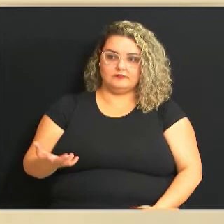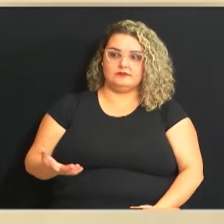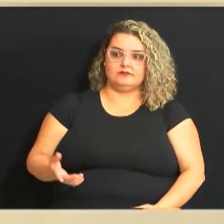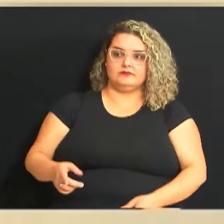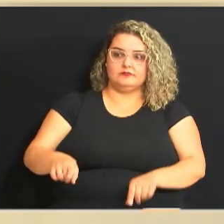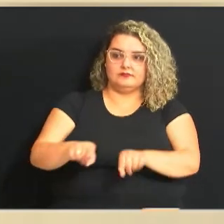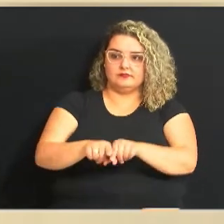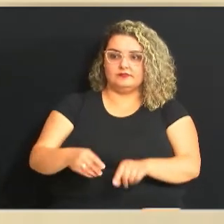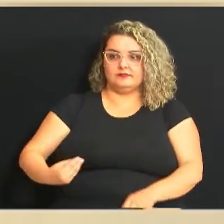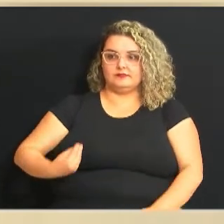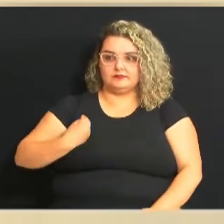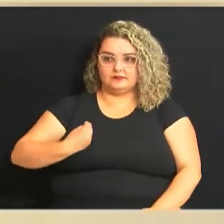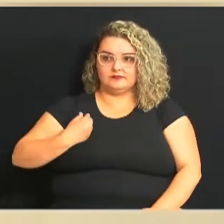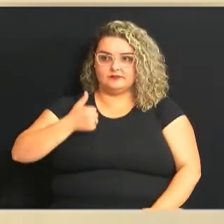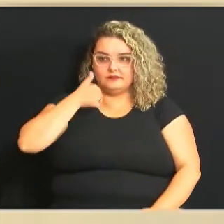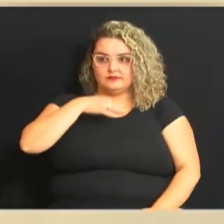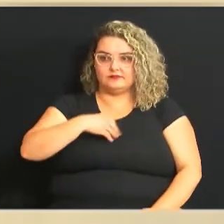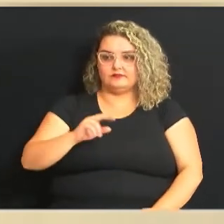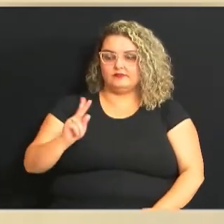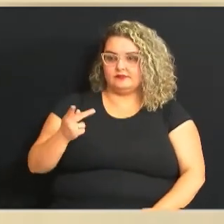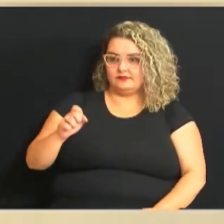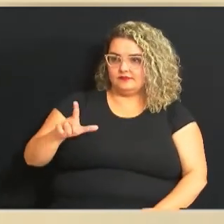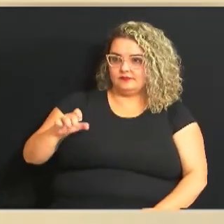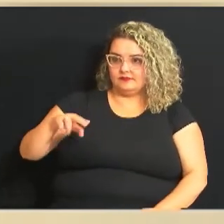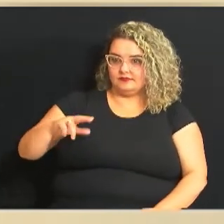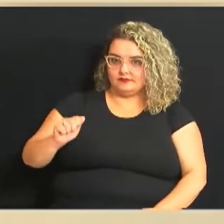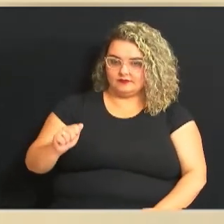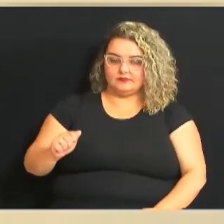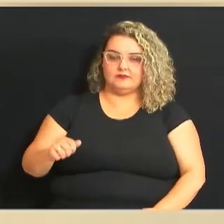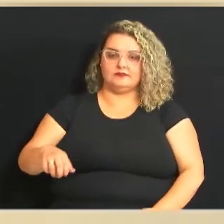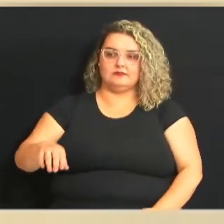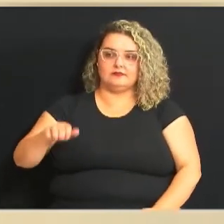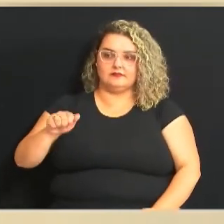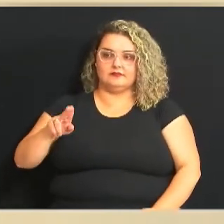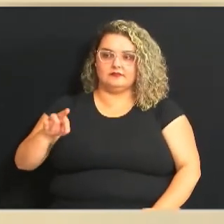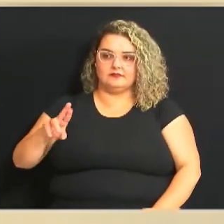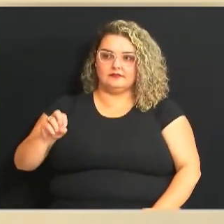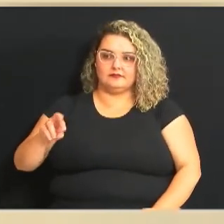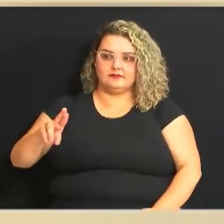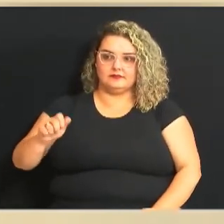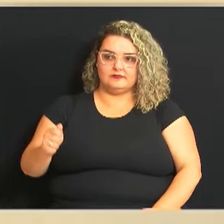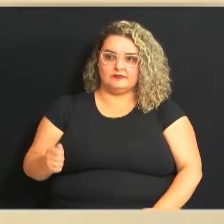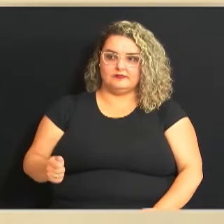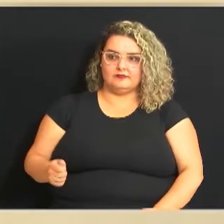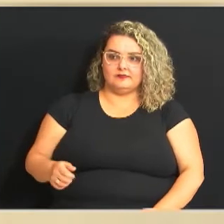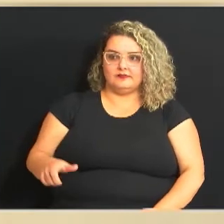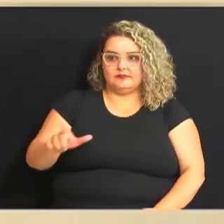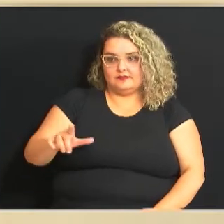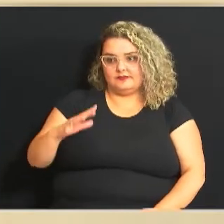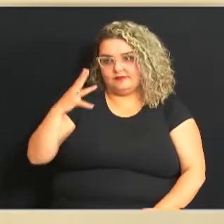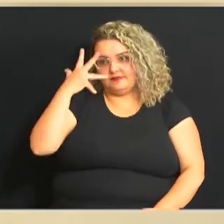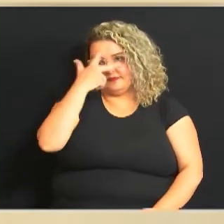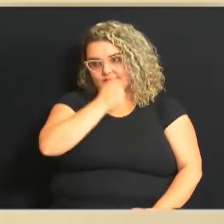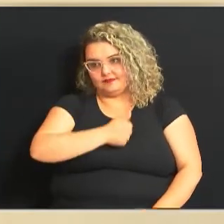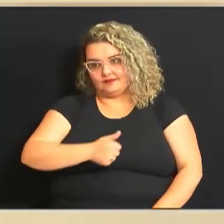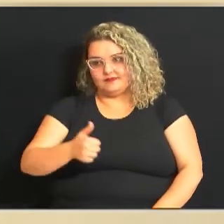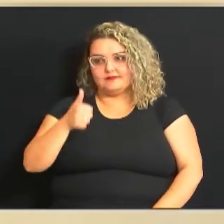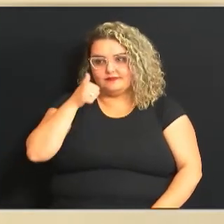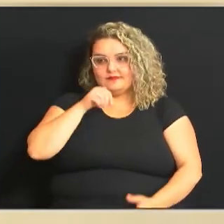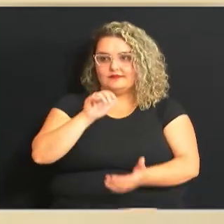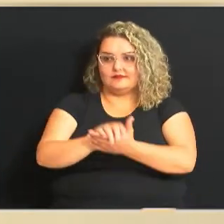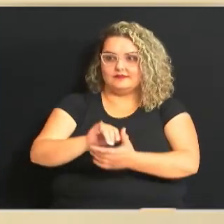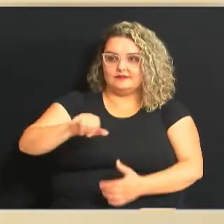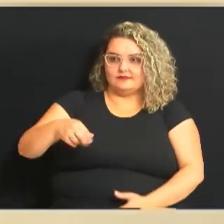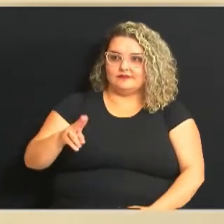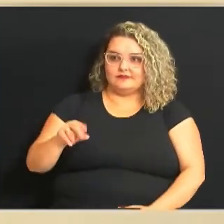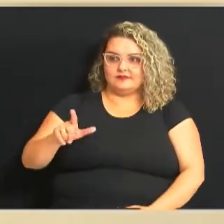estradas feitos de forma antidemocrática e irresponsável, prejudicaram a chegada dos medicamentos